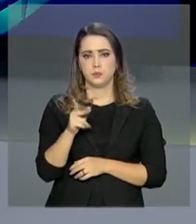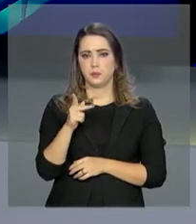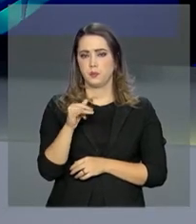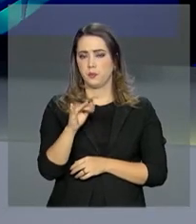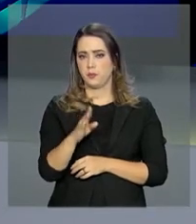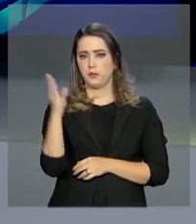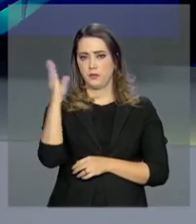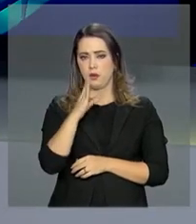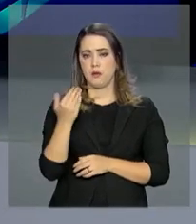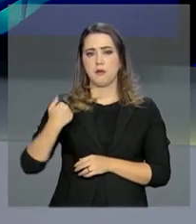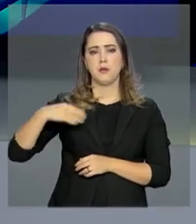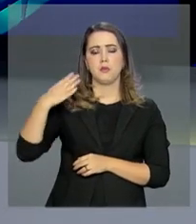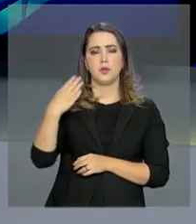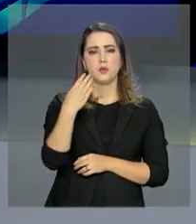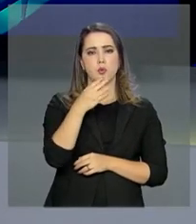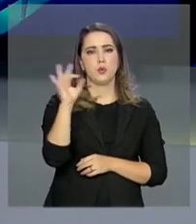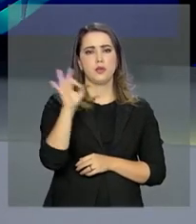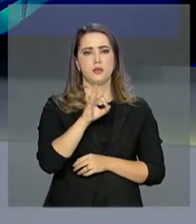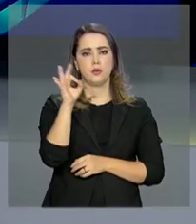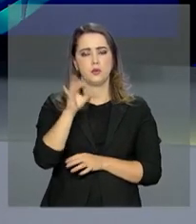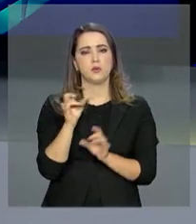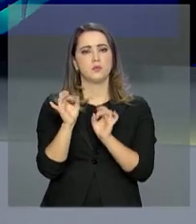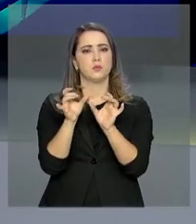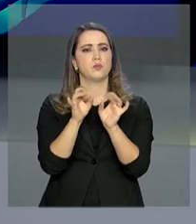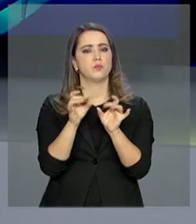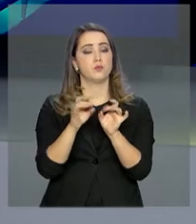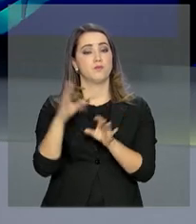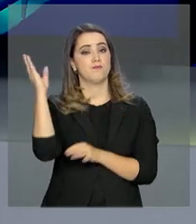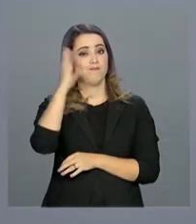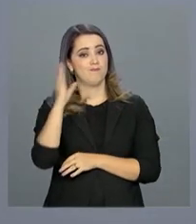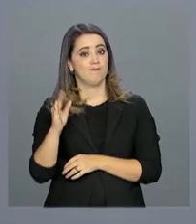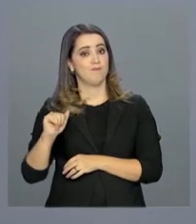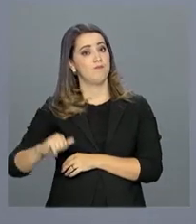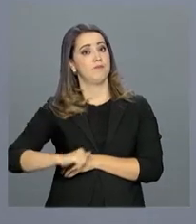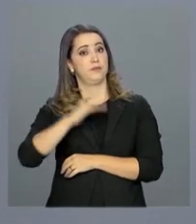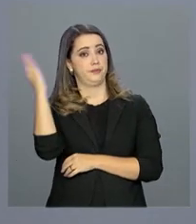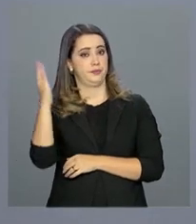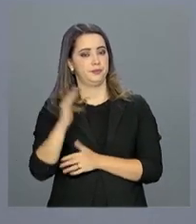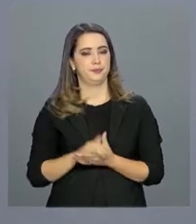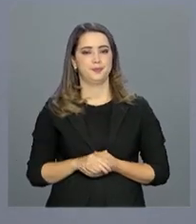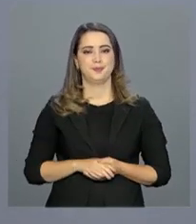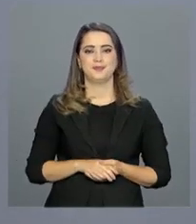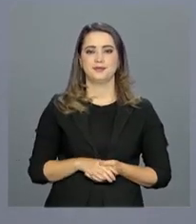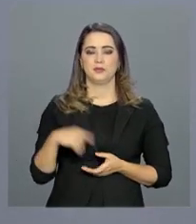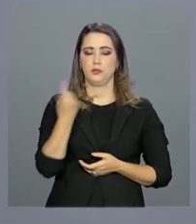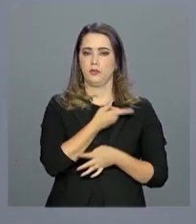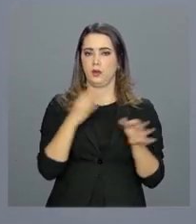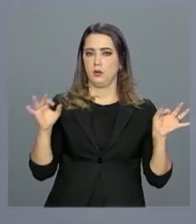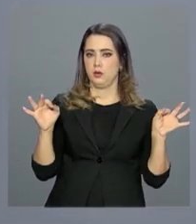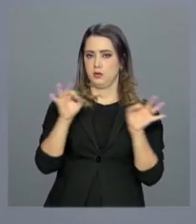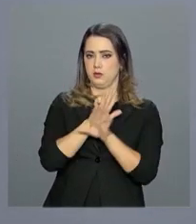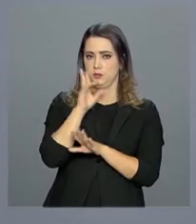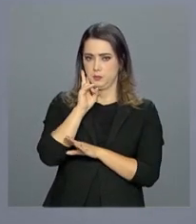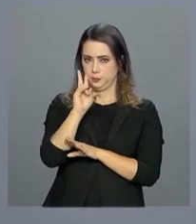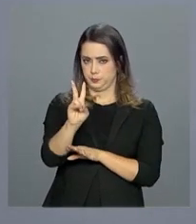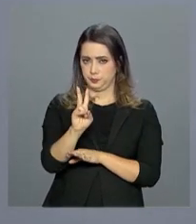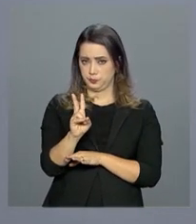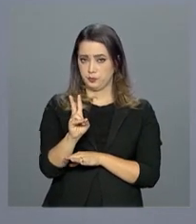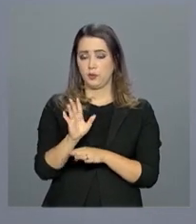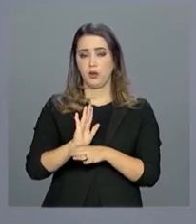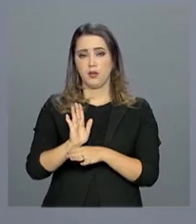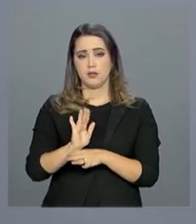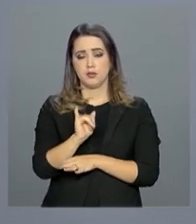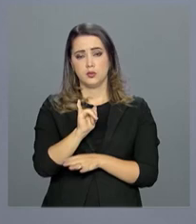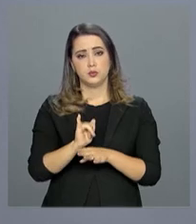e mais de 44 por cento das exportações brasileiras nós ficamos por aqui e você pode acompanhar a programação